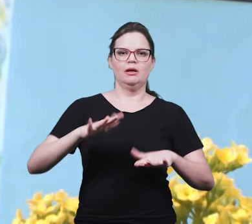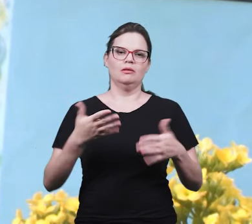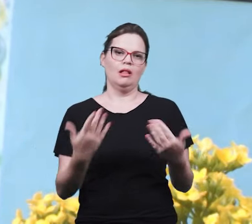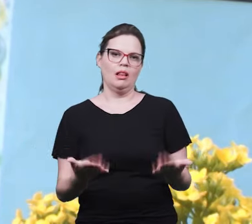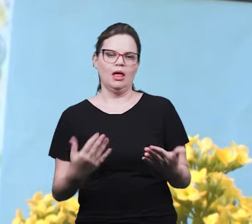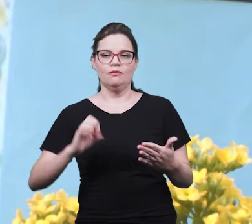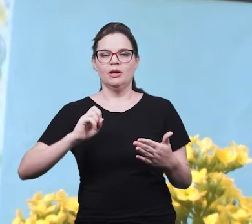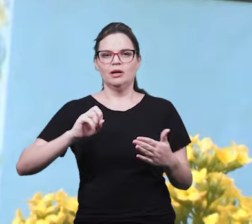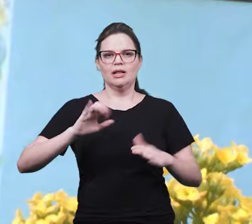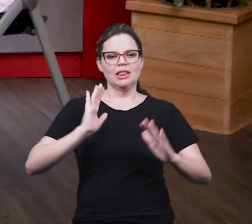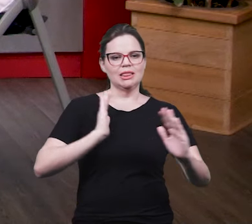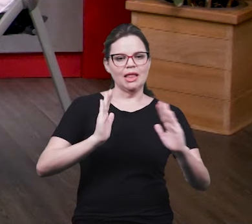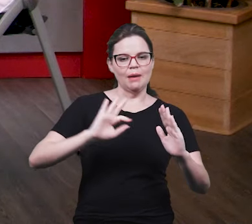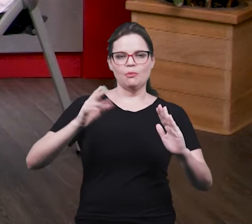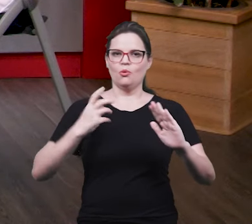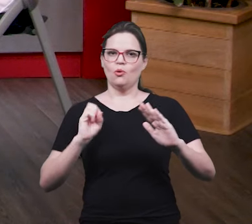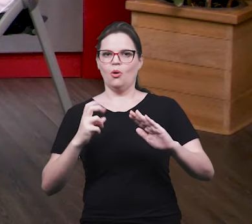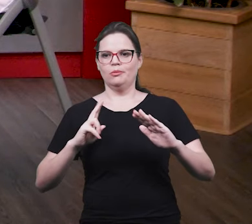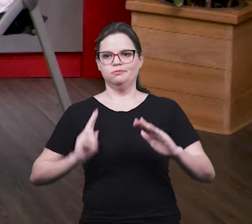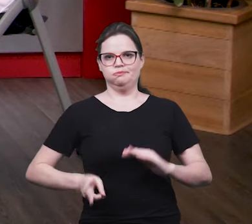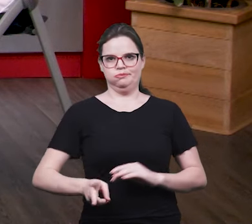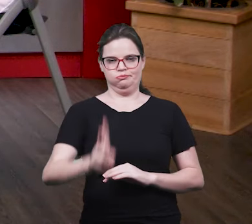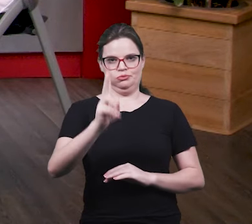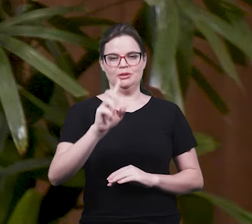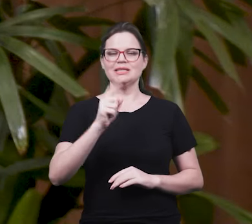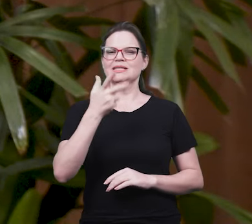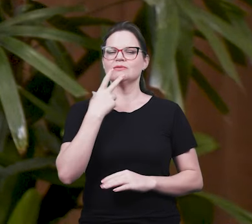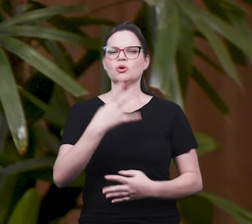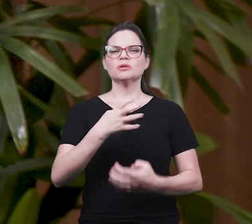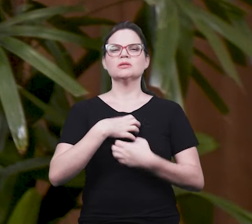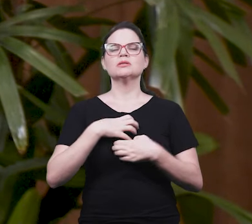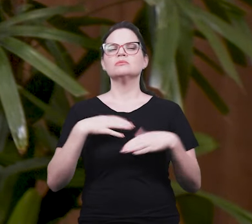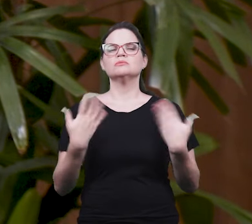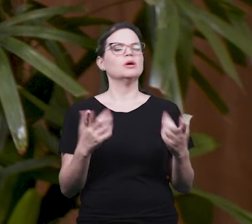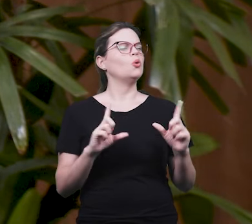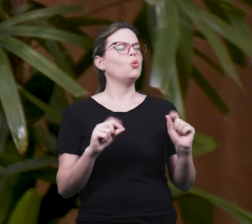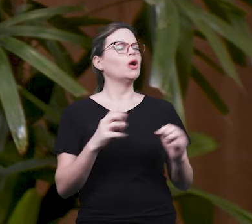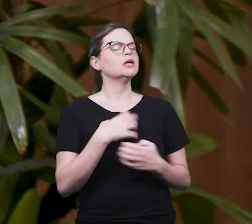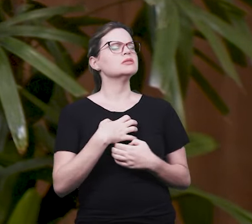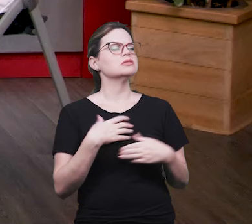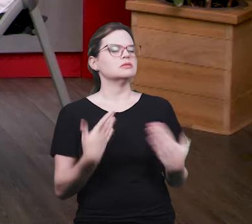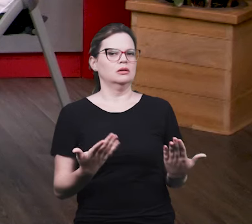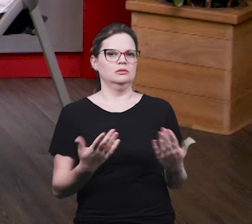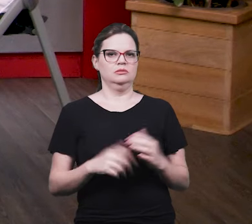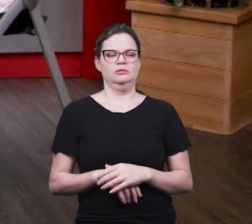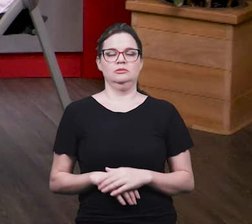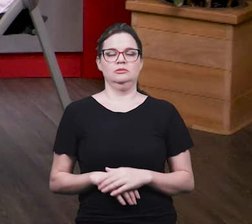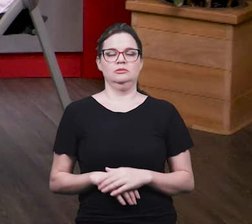ou permanentes. Aproveitando, você já falou dos sintomas aí, né? E quais seriam esses sintomas? Os sintomas